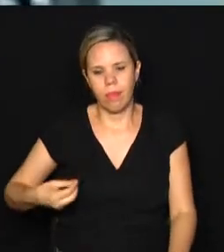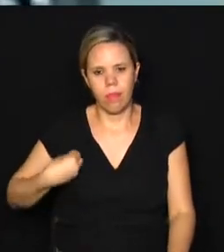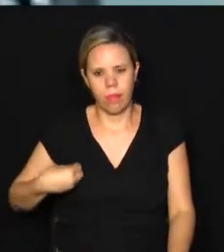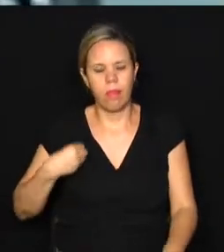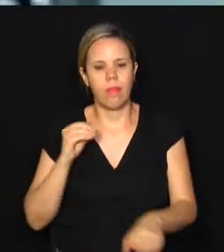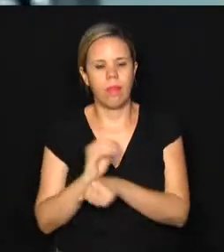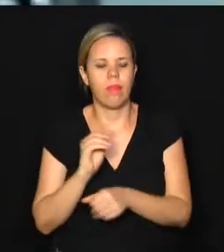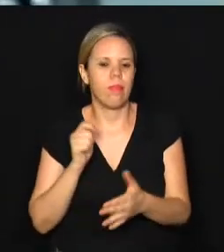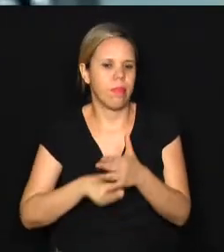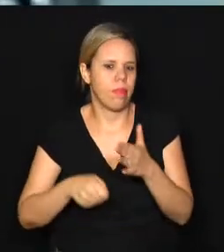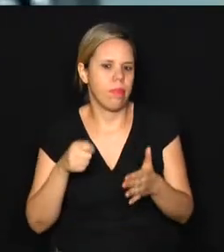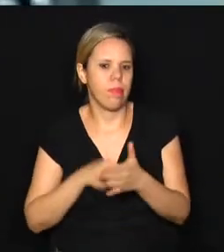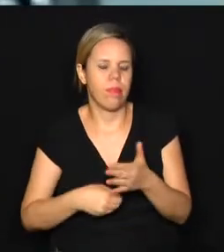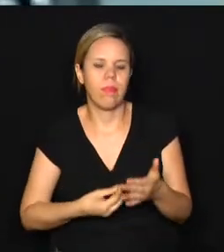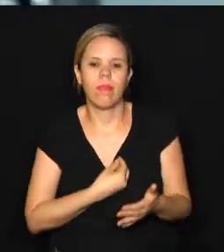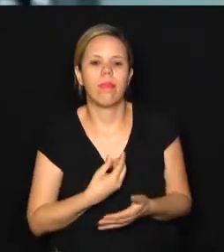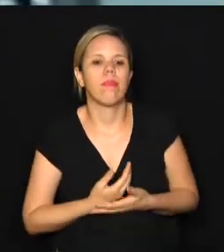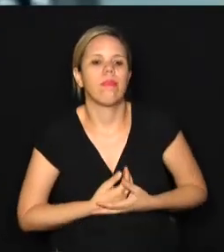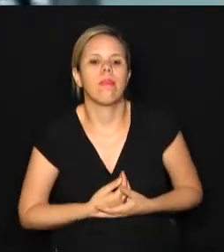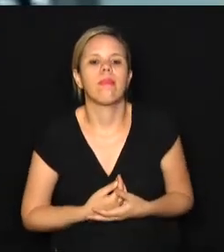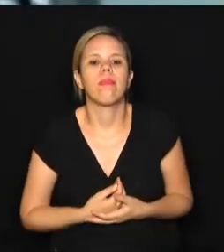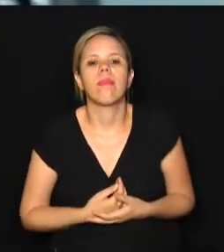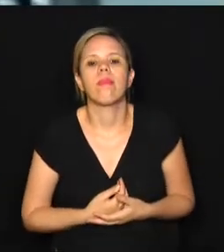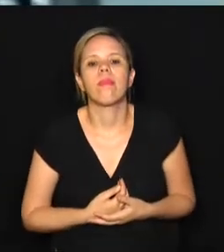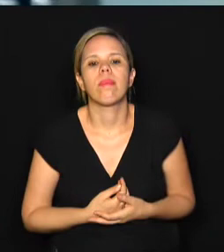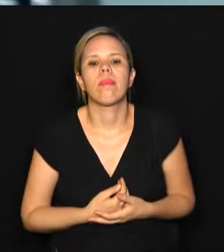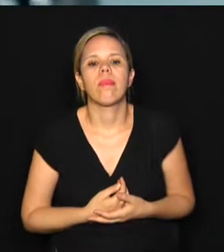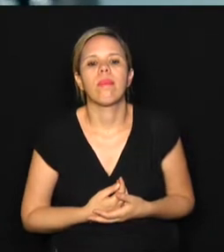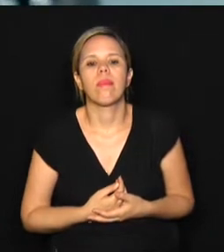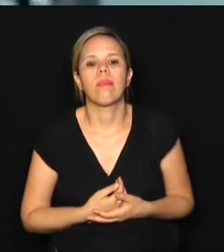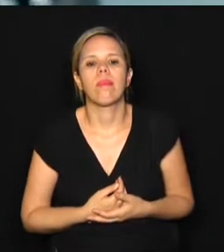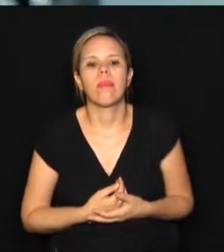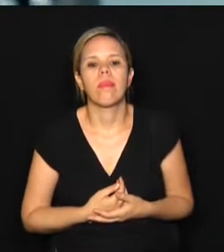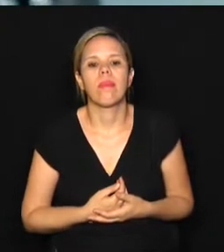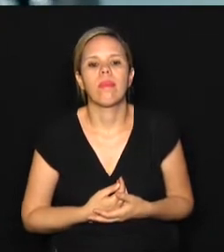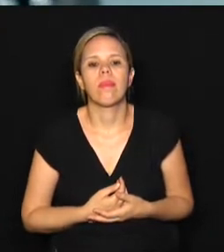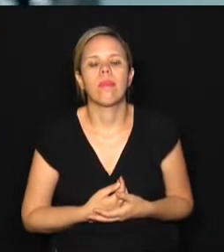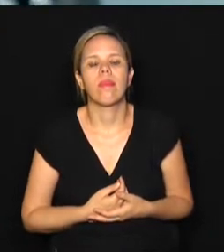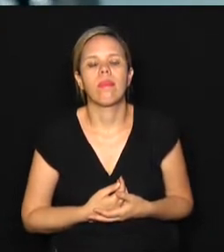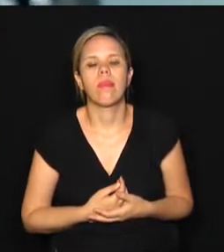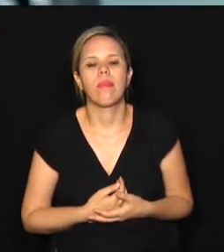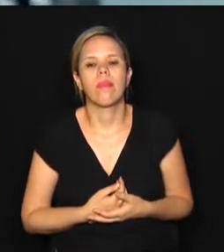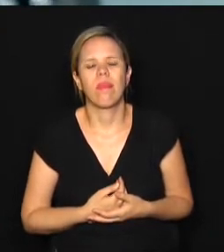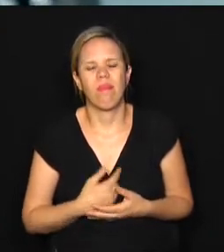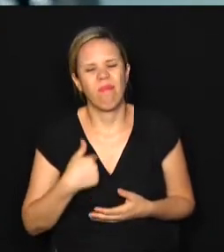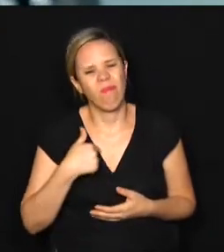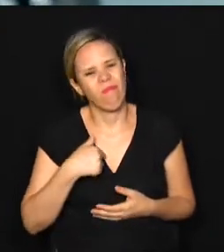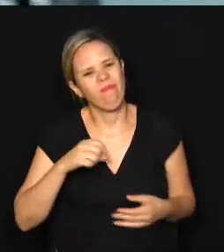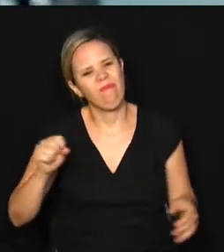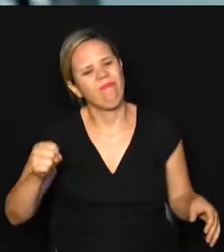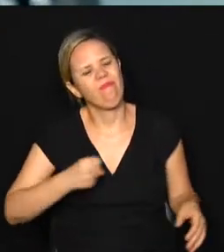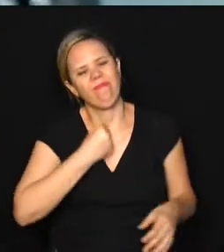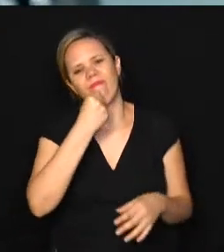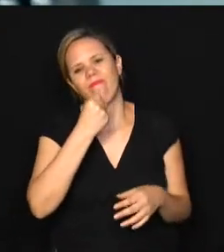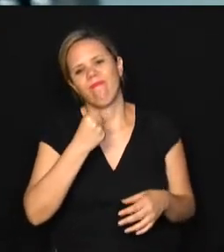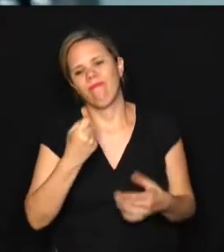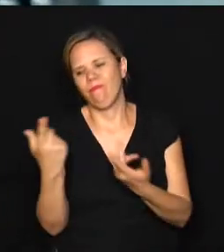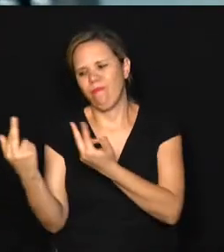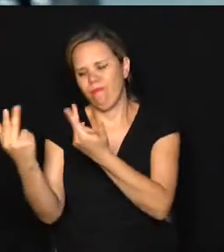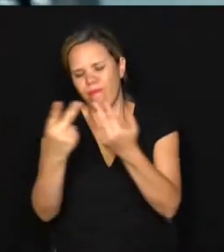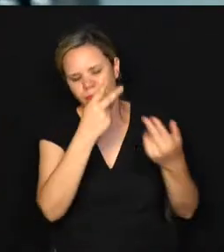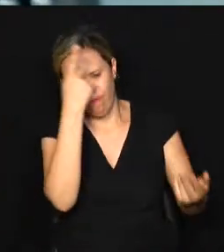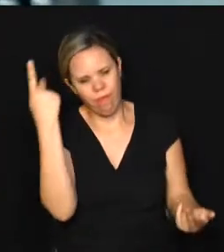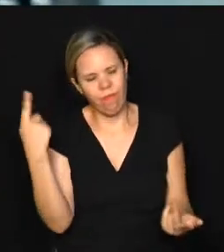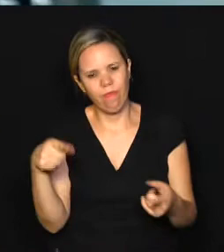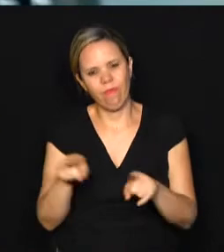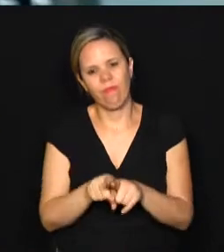preservação da APA. Eu confesso que fico indignada, como todos os outros, com o